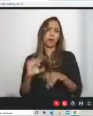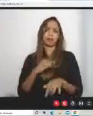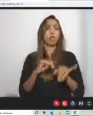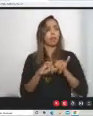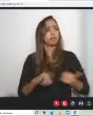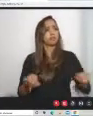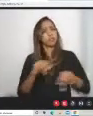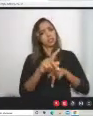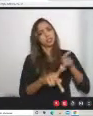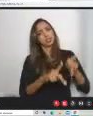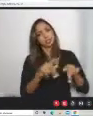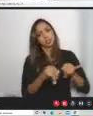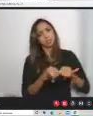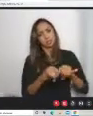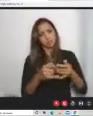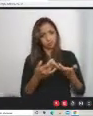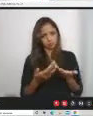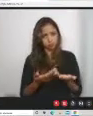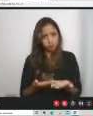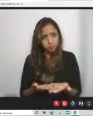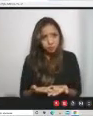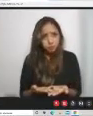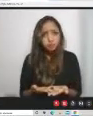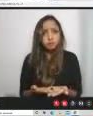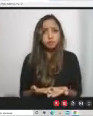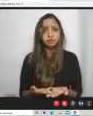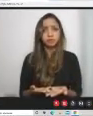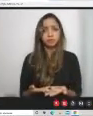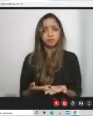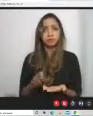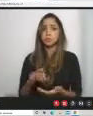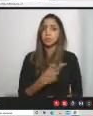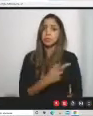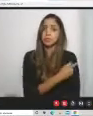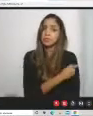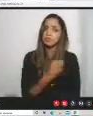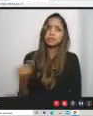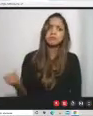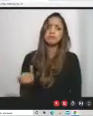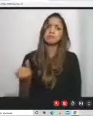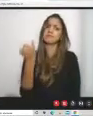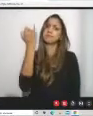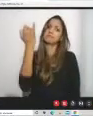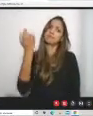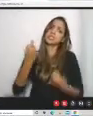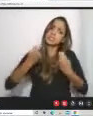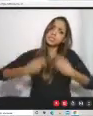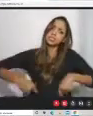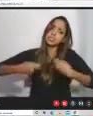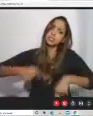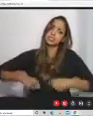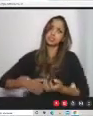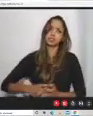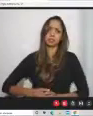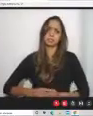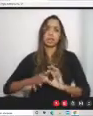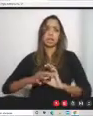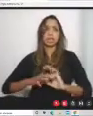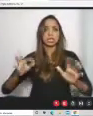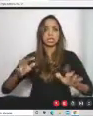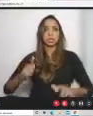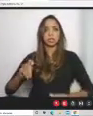diante da grandiosidade que é a vacinação do povo. Concedo a parte ao vereador Gabriel, para